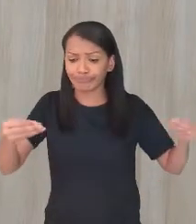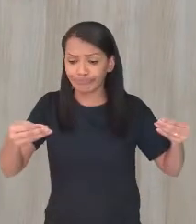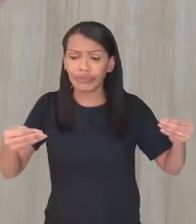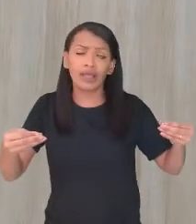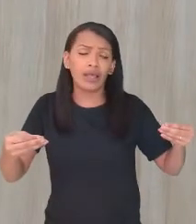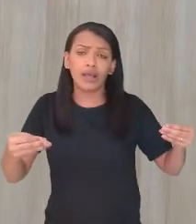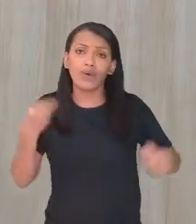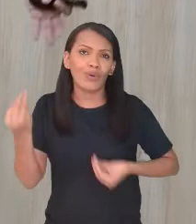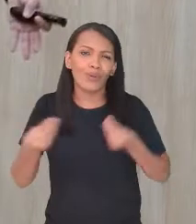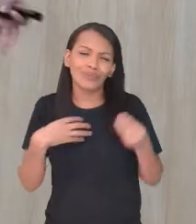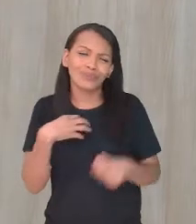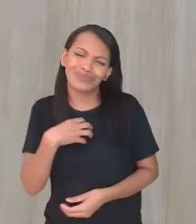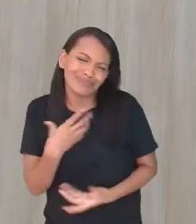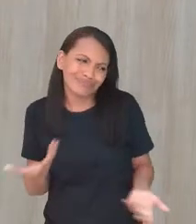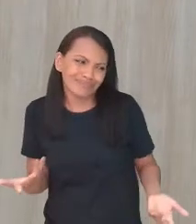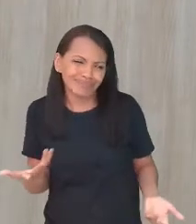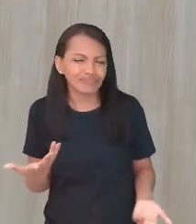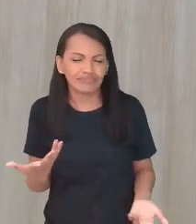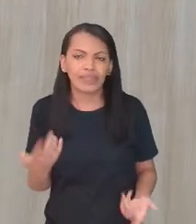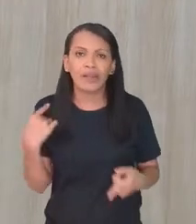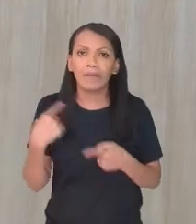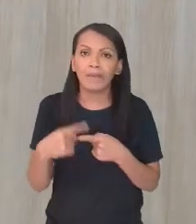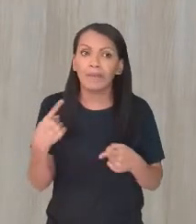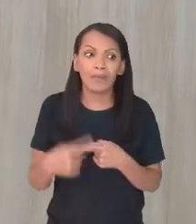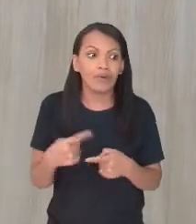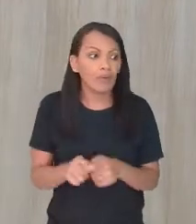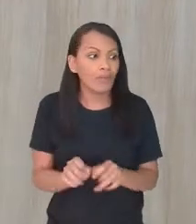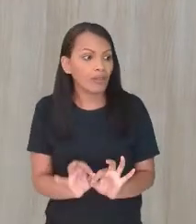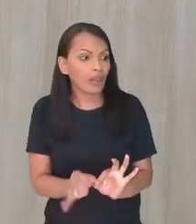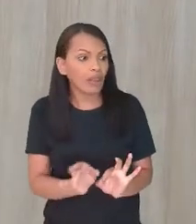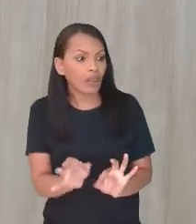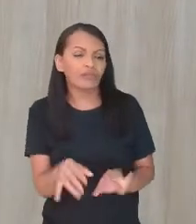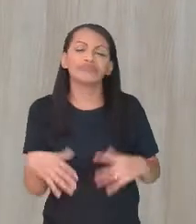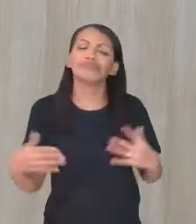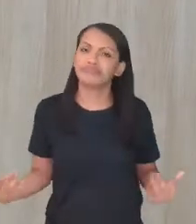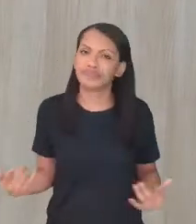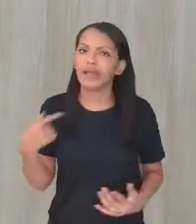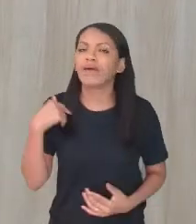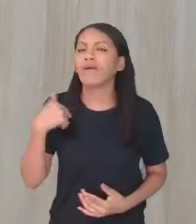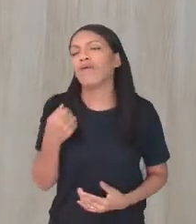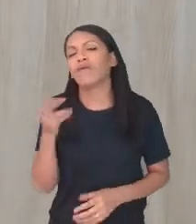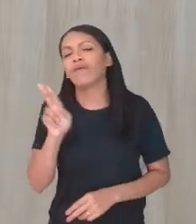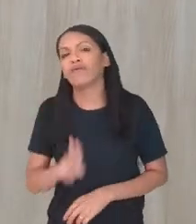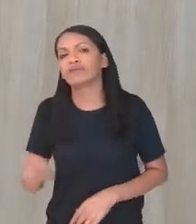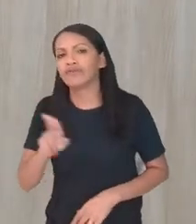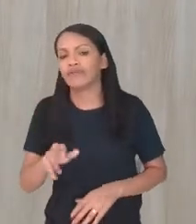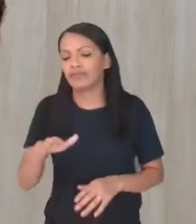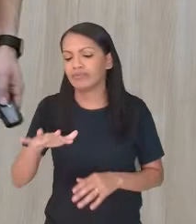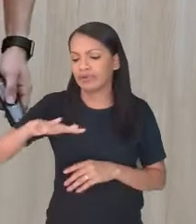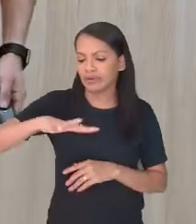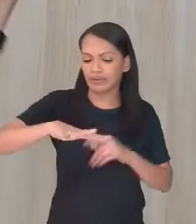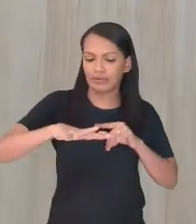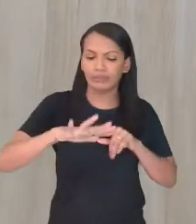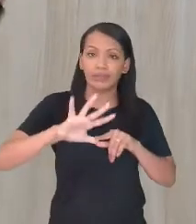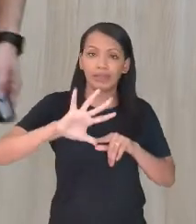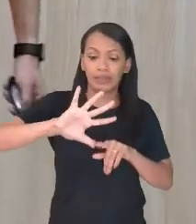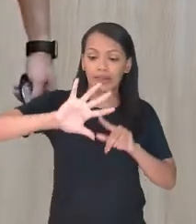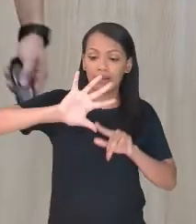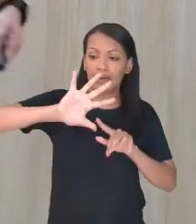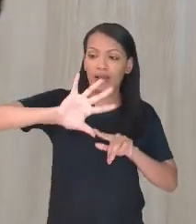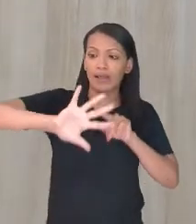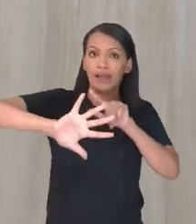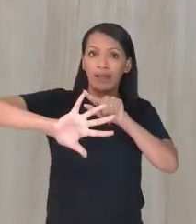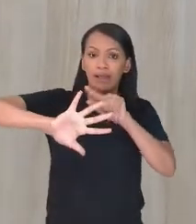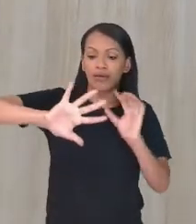diversas formas para medir, utilizavam o seu palmo, utilizavam o seu polegar, mas quando surgiu a ideia